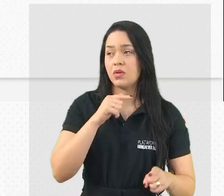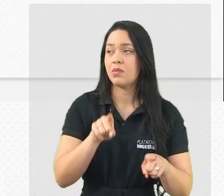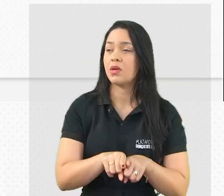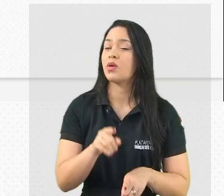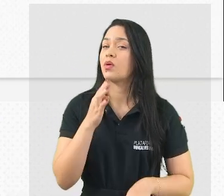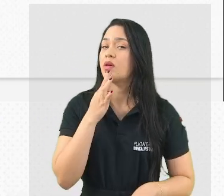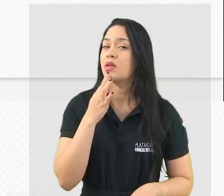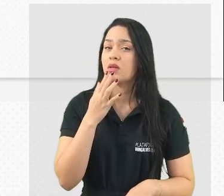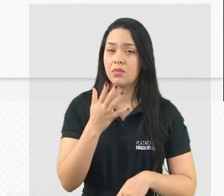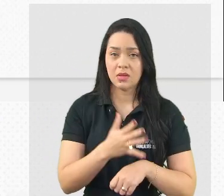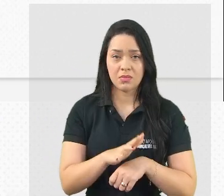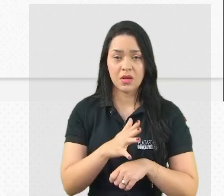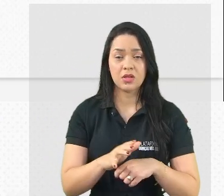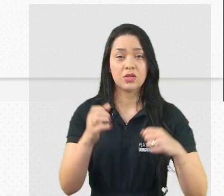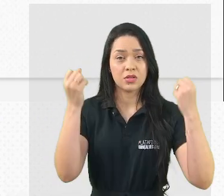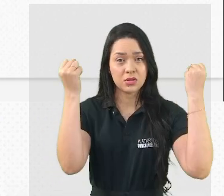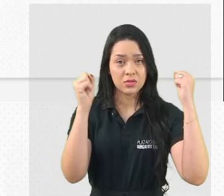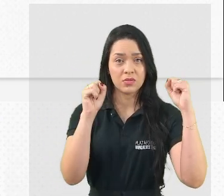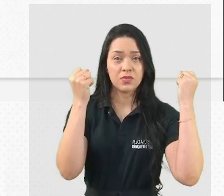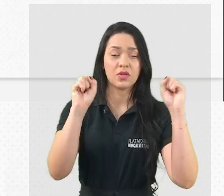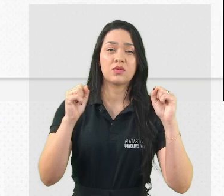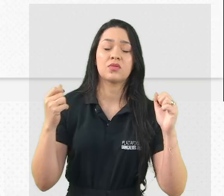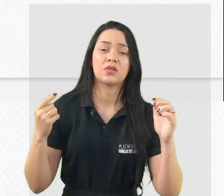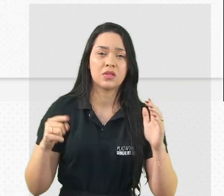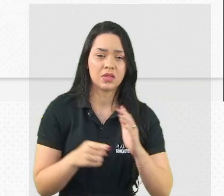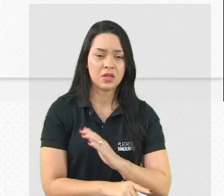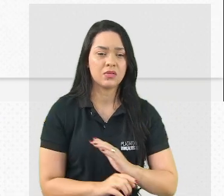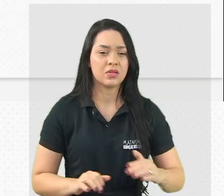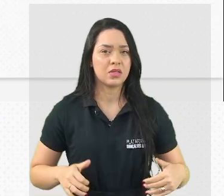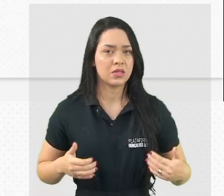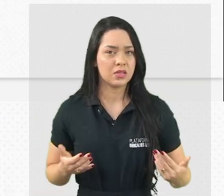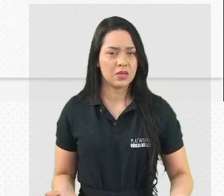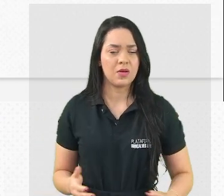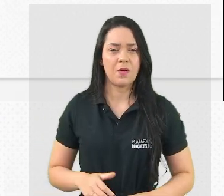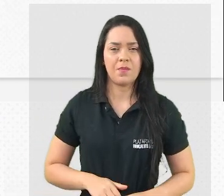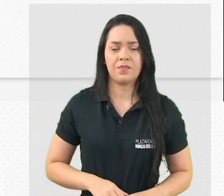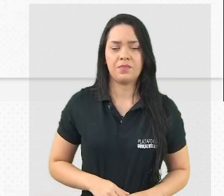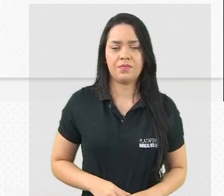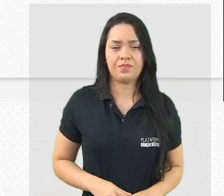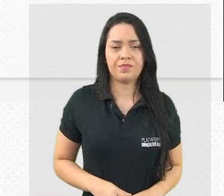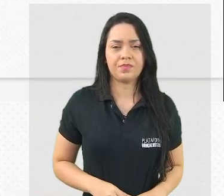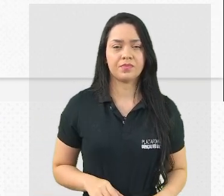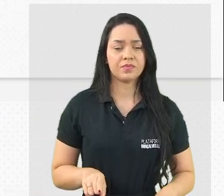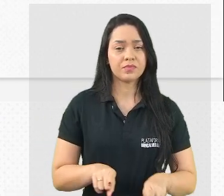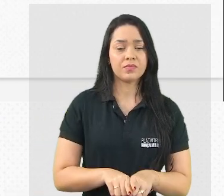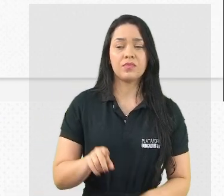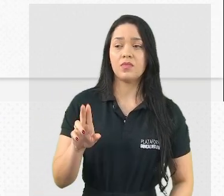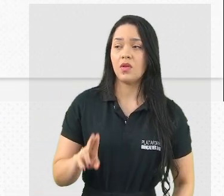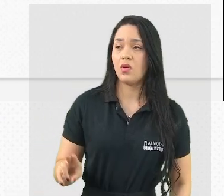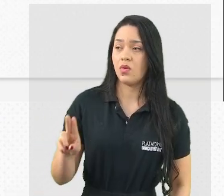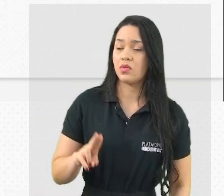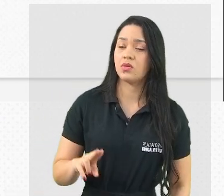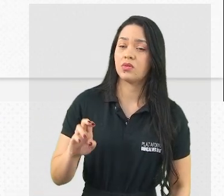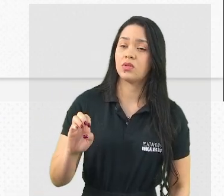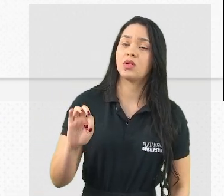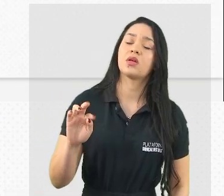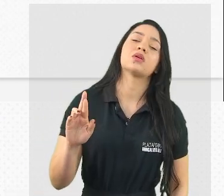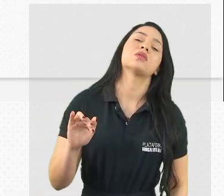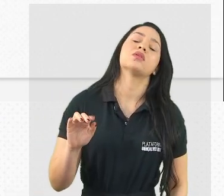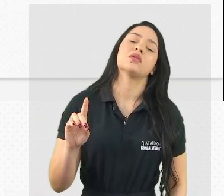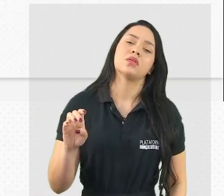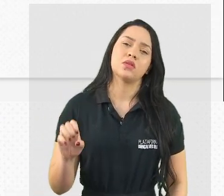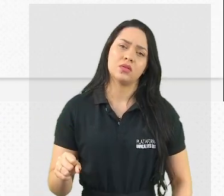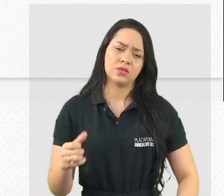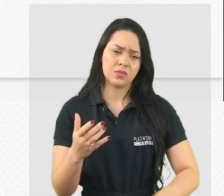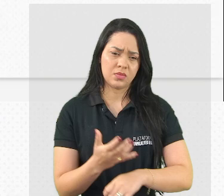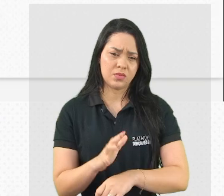pelos exercícios físicos intensos. Então, este indivíduo, além de fazer uso de esteroides anabolizantes, ele